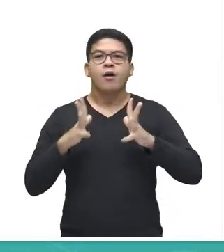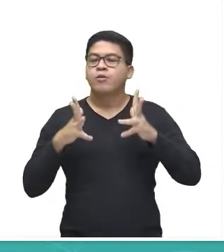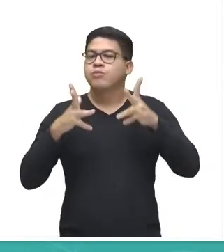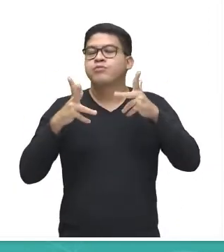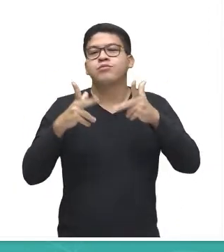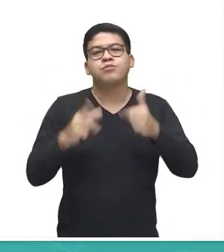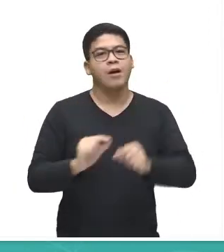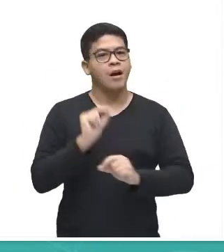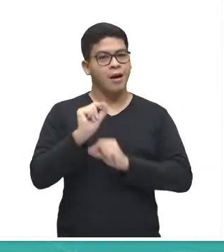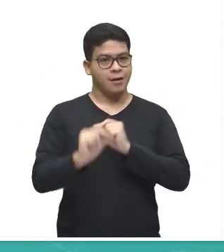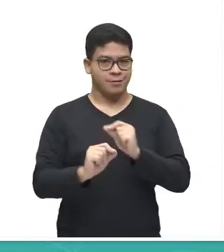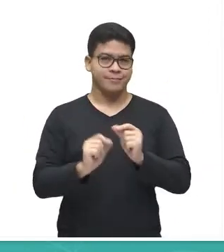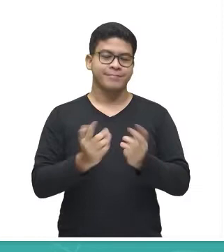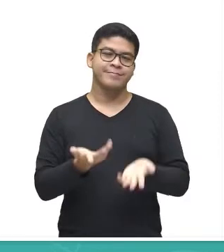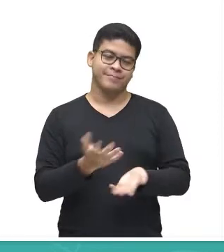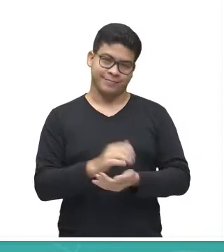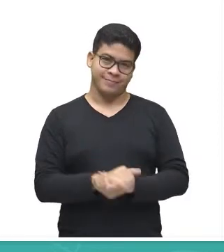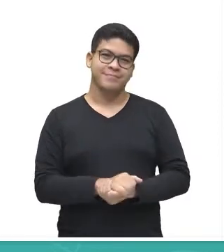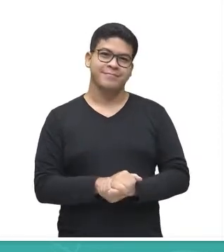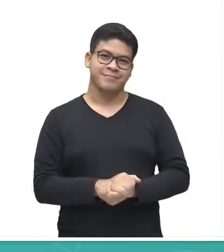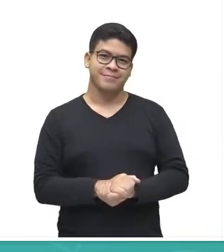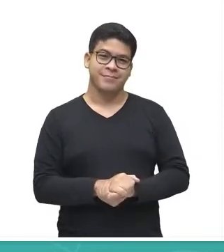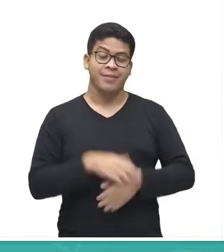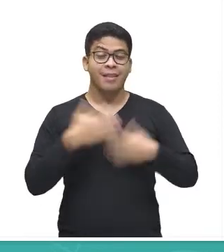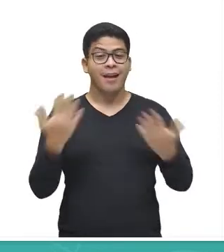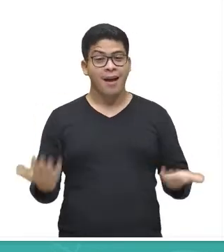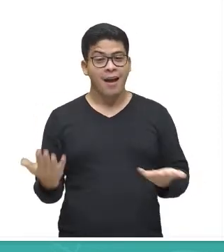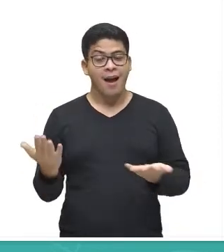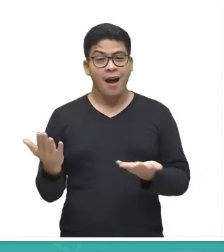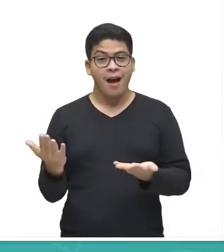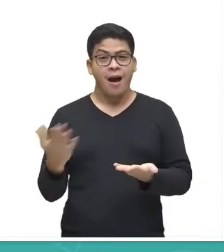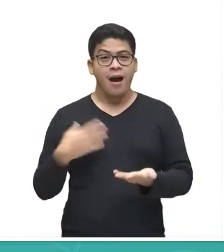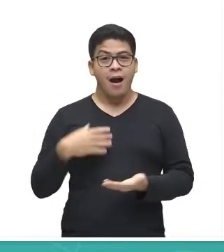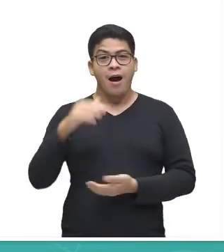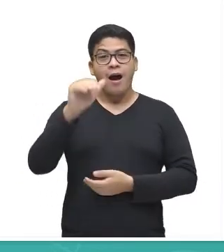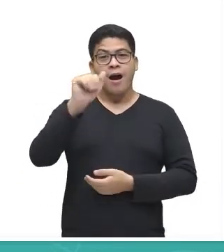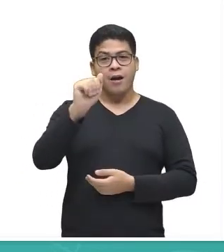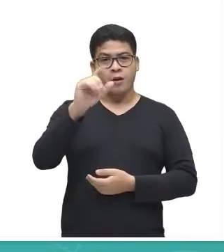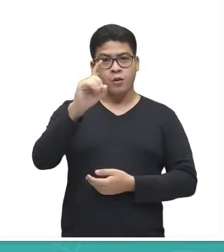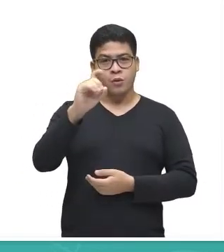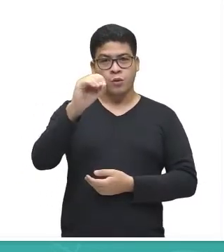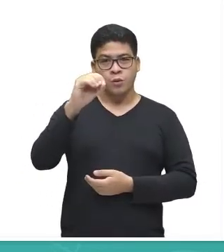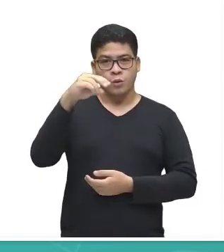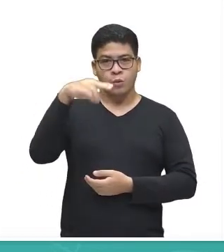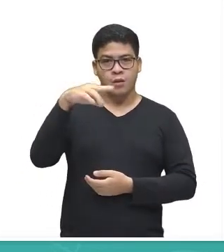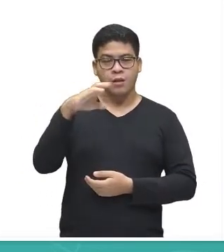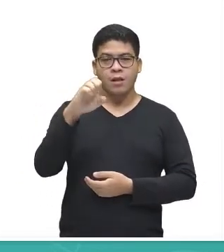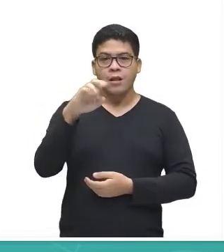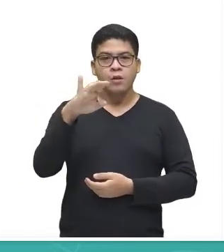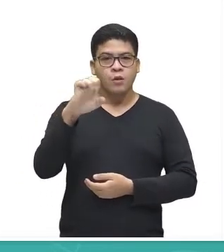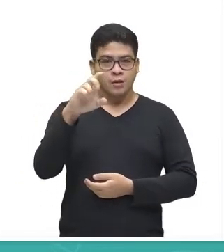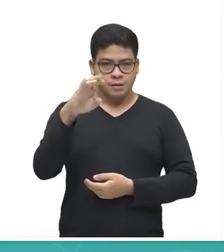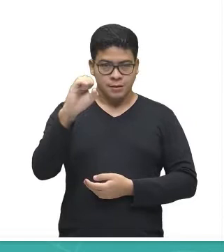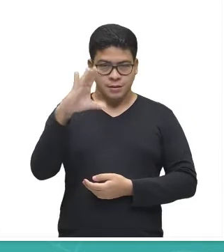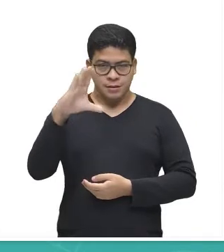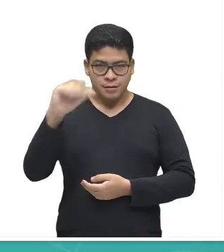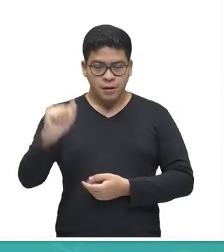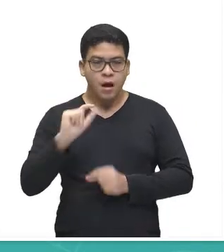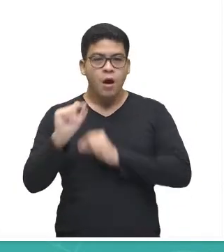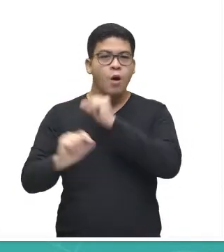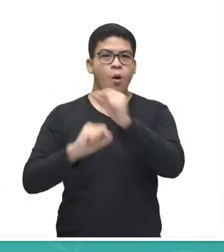fase. Então, a adolescência, ela tem na sua origem, a